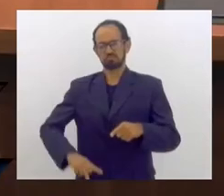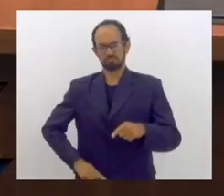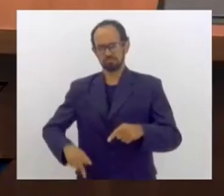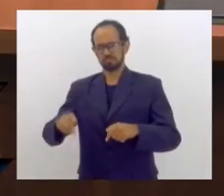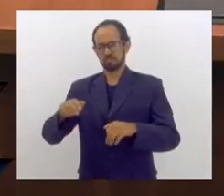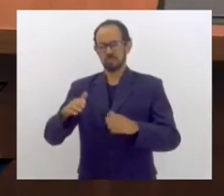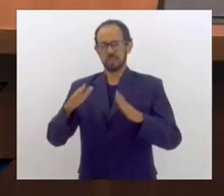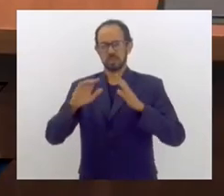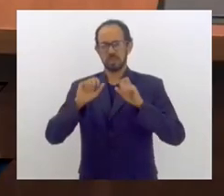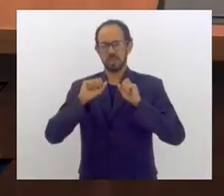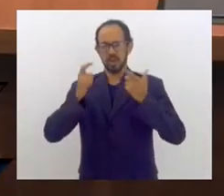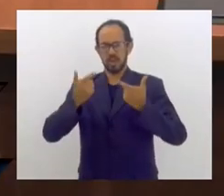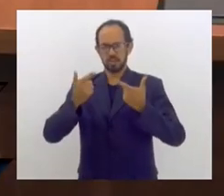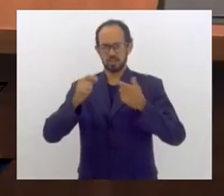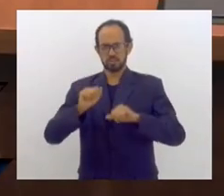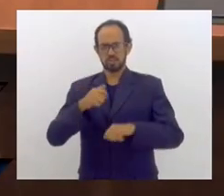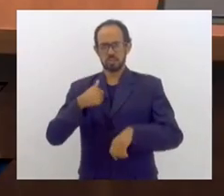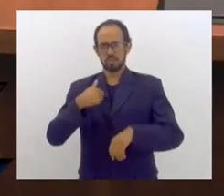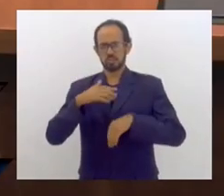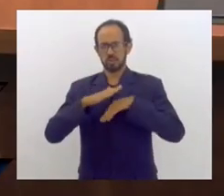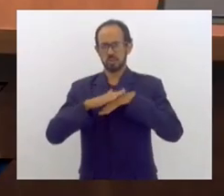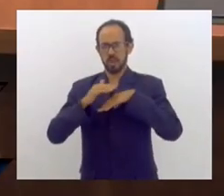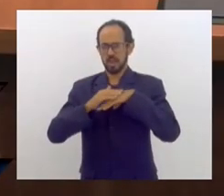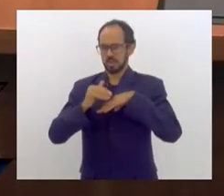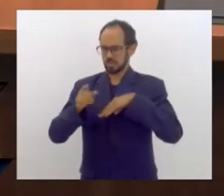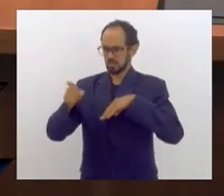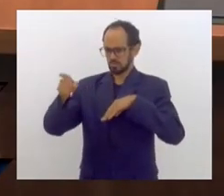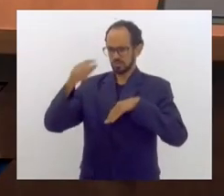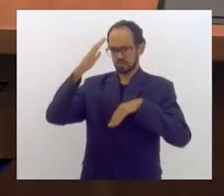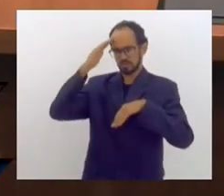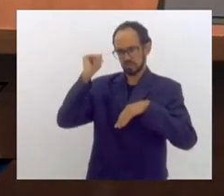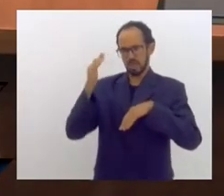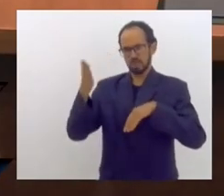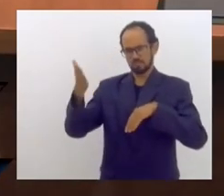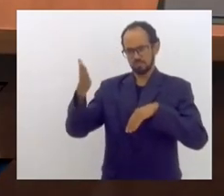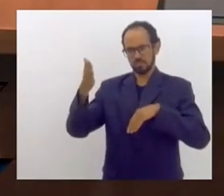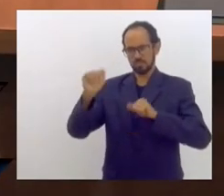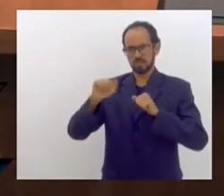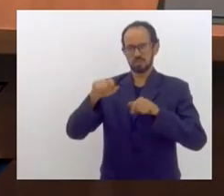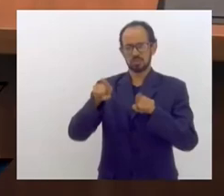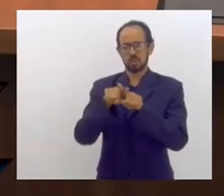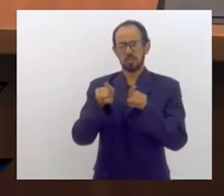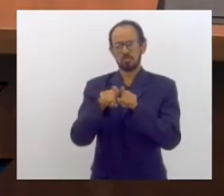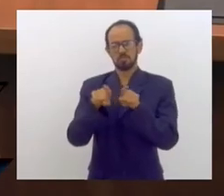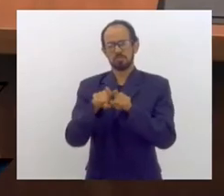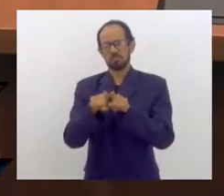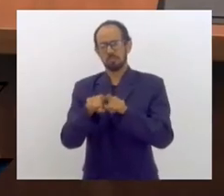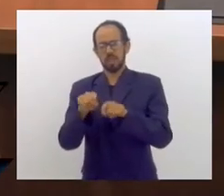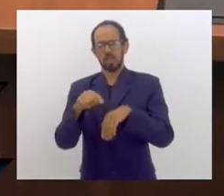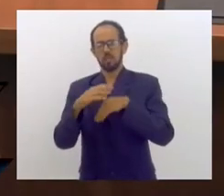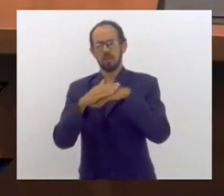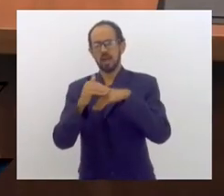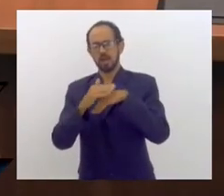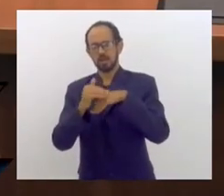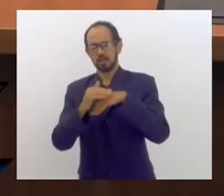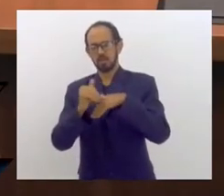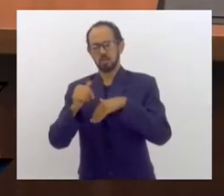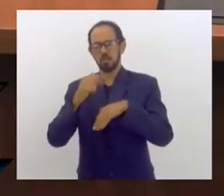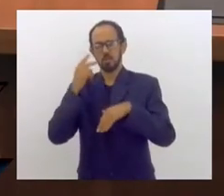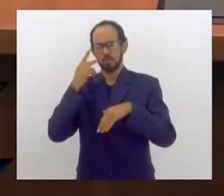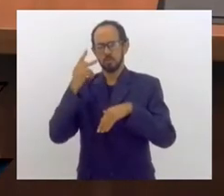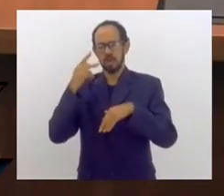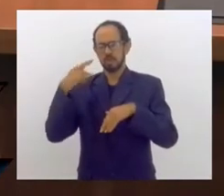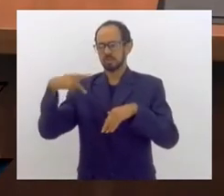Vossa Excelência sabe do carinho que eu tenho pela sua pessoa, Vossa Excelência sabe do carinho que eu tenho para com os